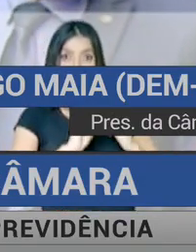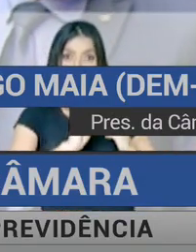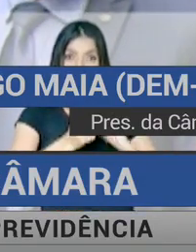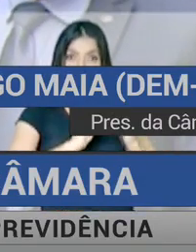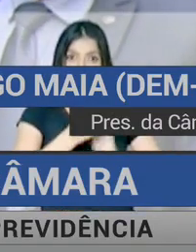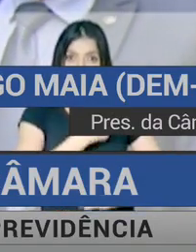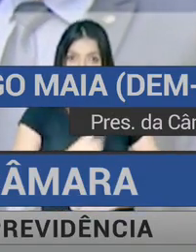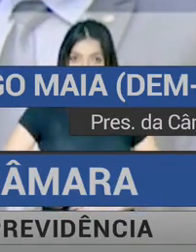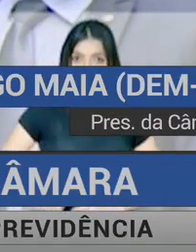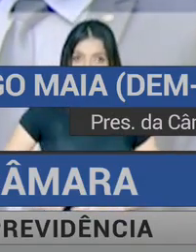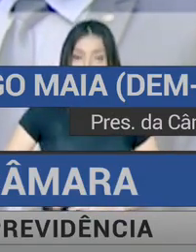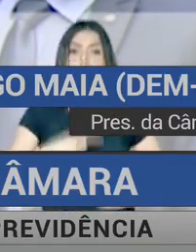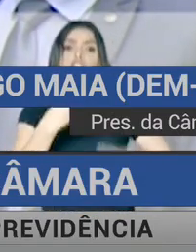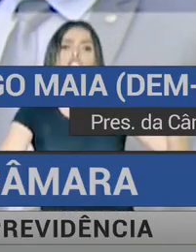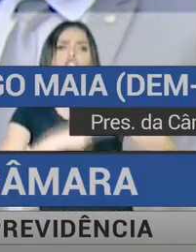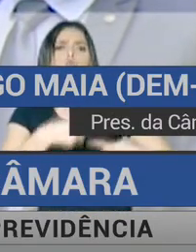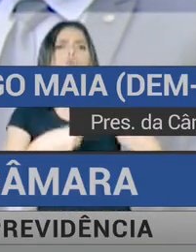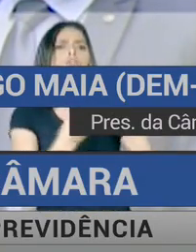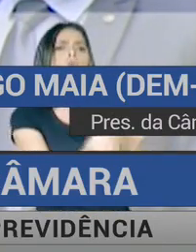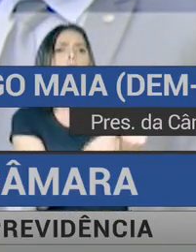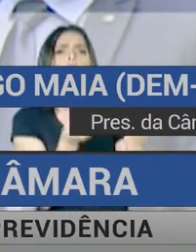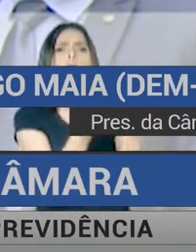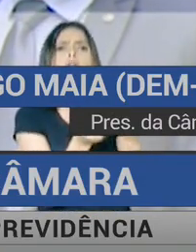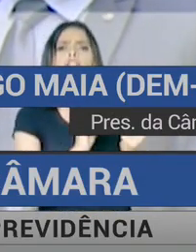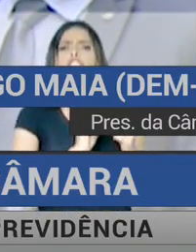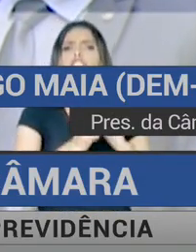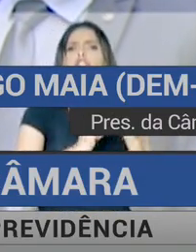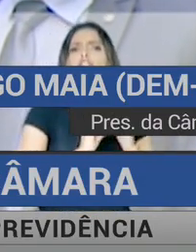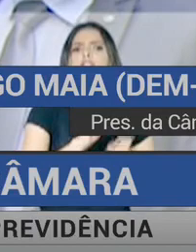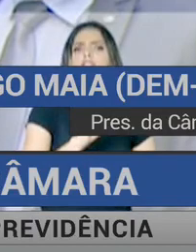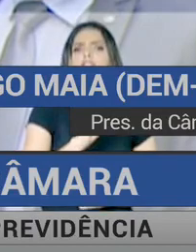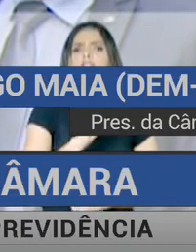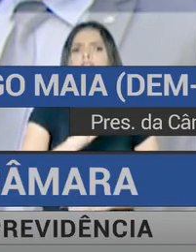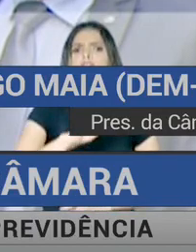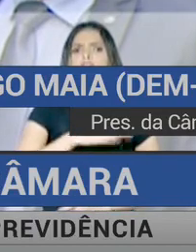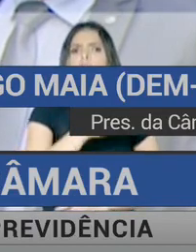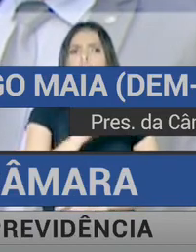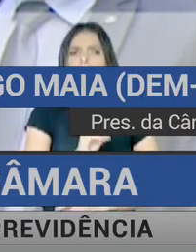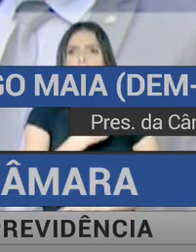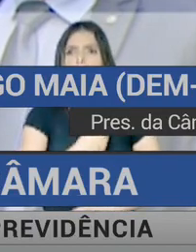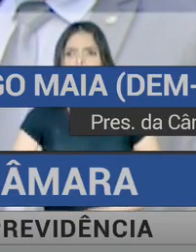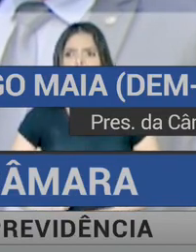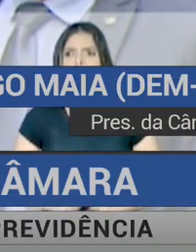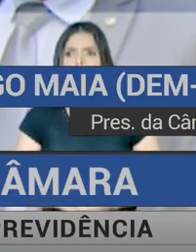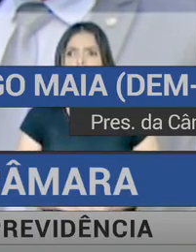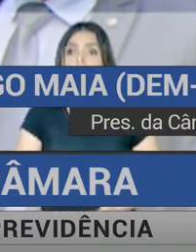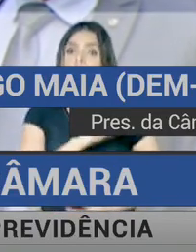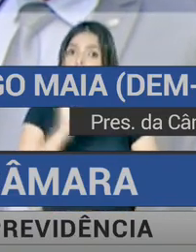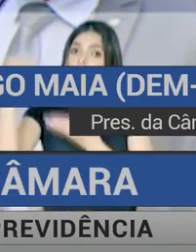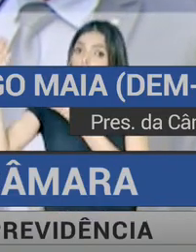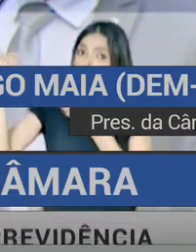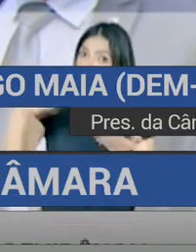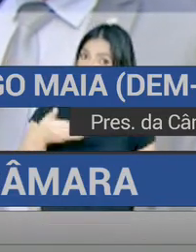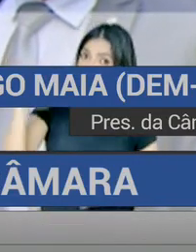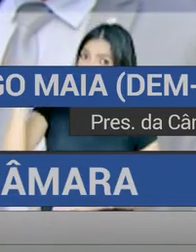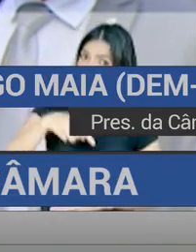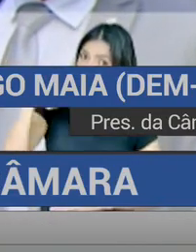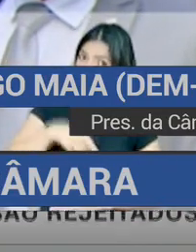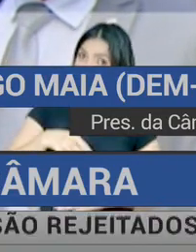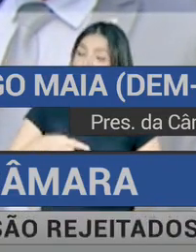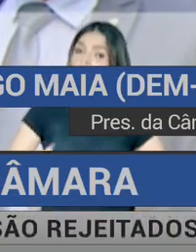onde se discute a qualidade da gestão pública. Vai passar pelo Parlamento e a gente espera que o governo encaminhe para